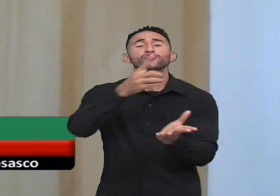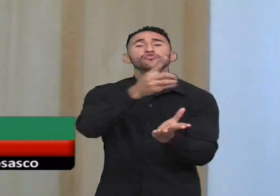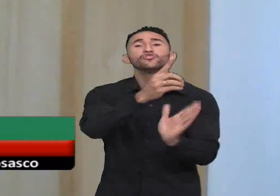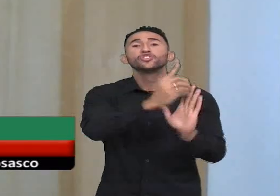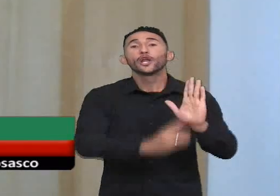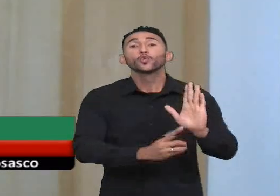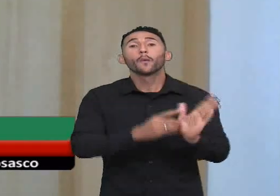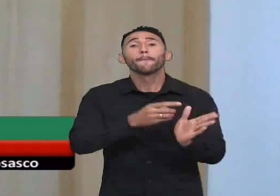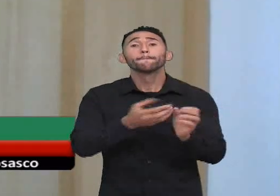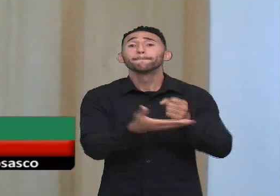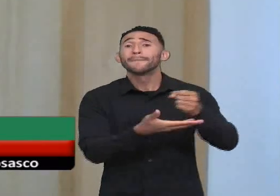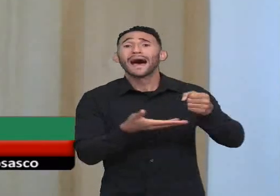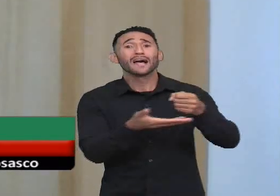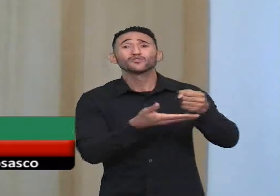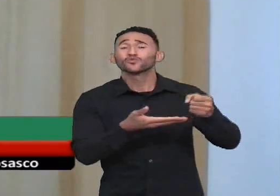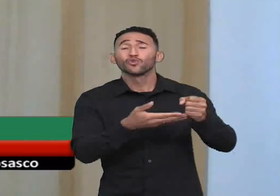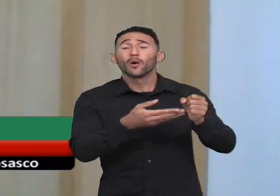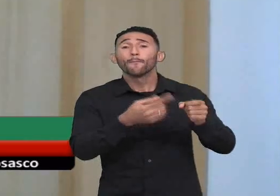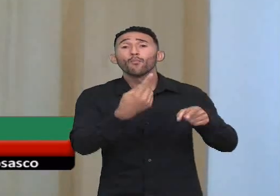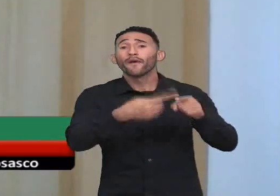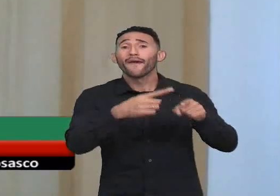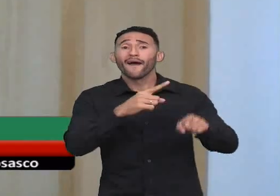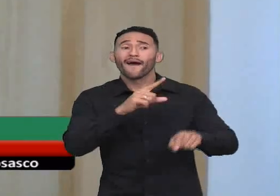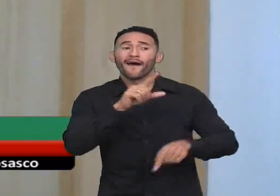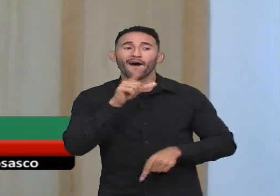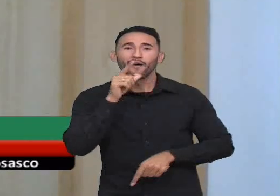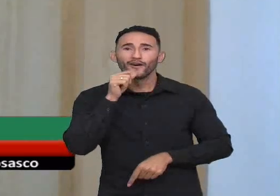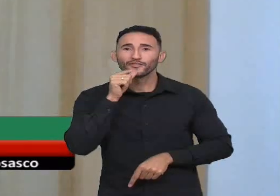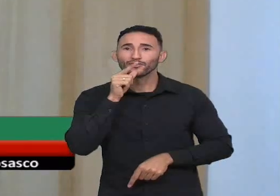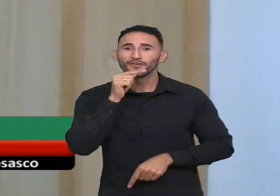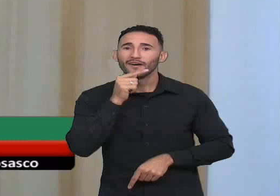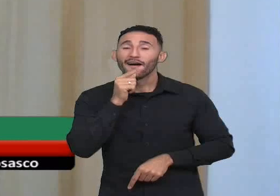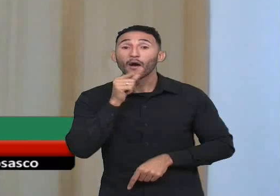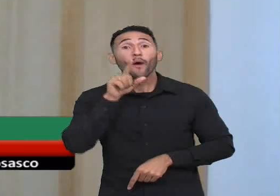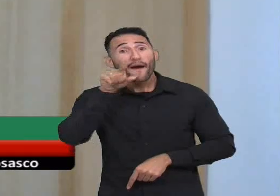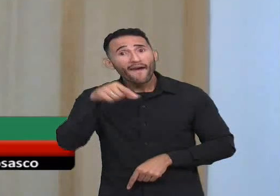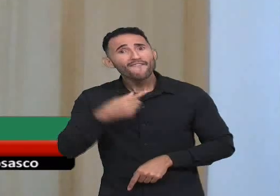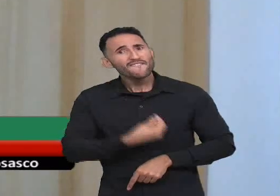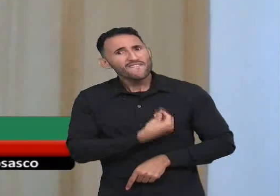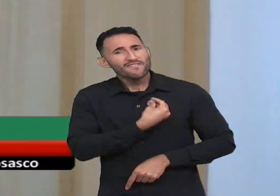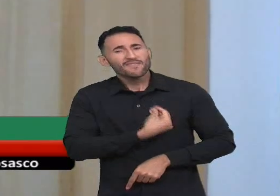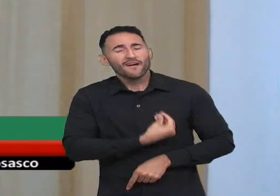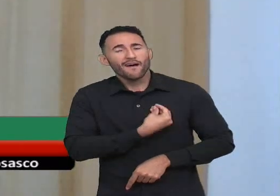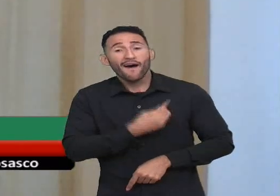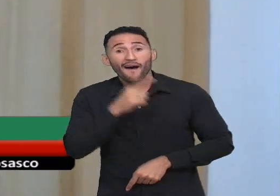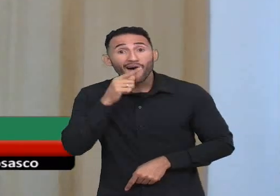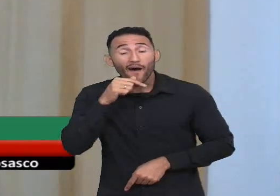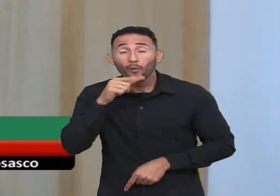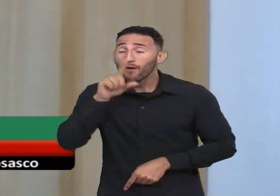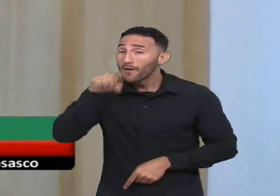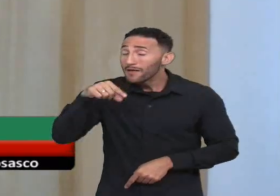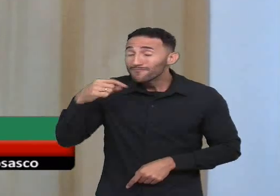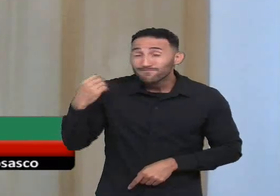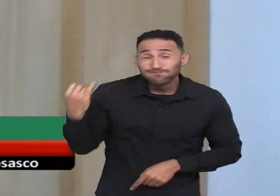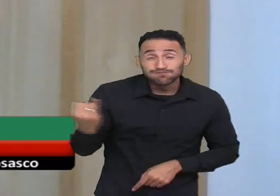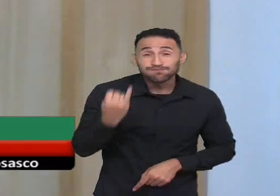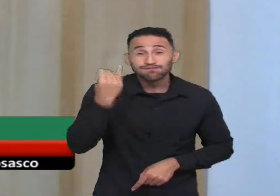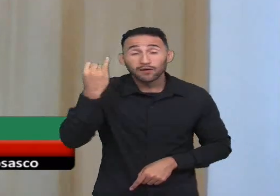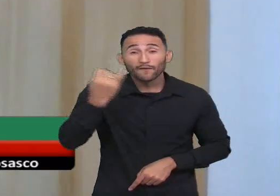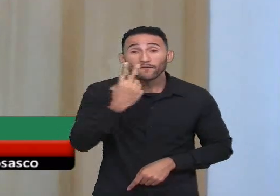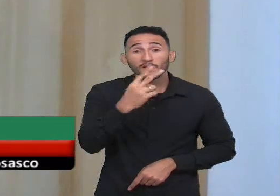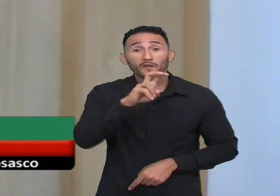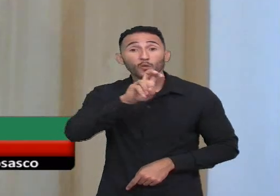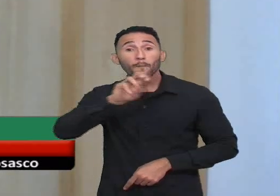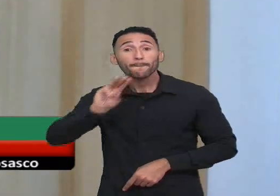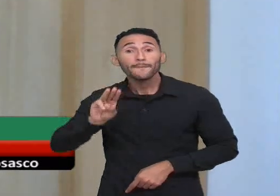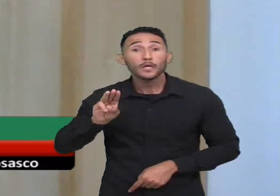água. Básico, a água é vida. Né? E saneamento a mais de 25 milhões de